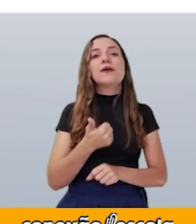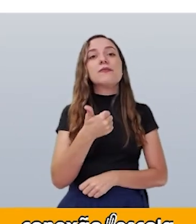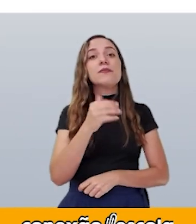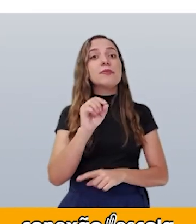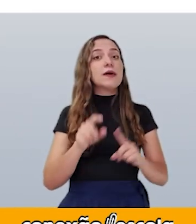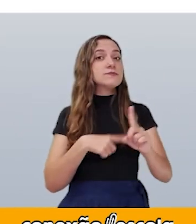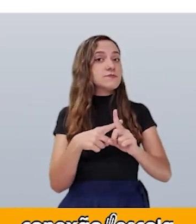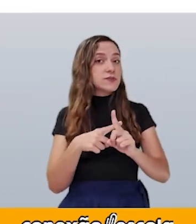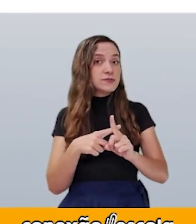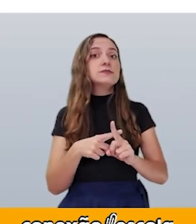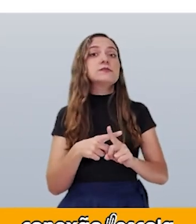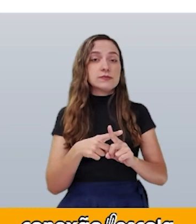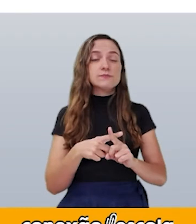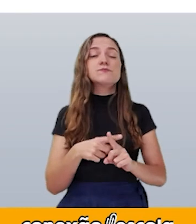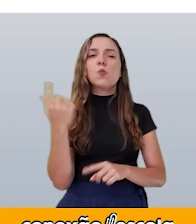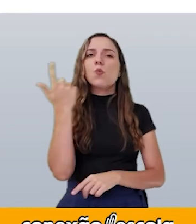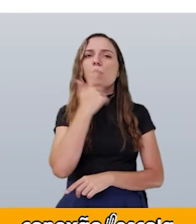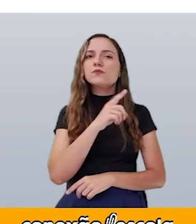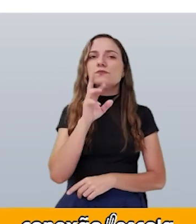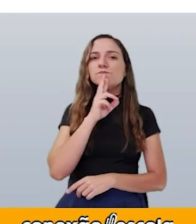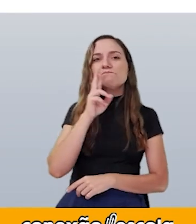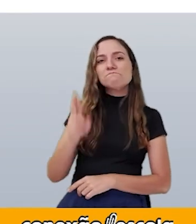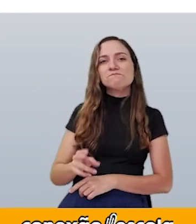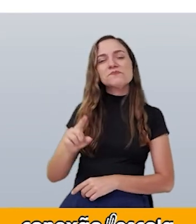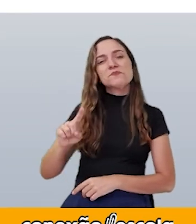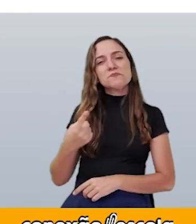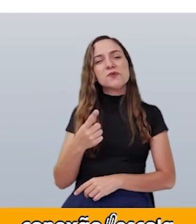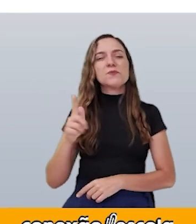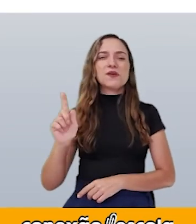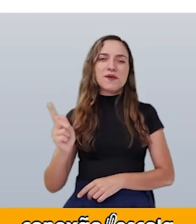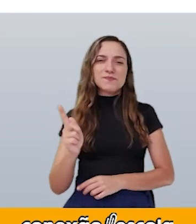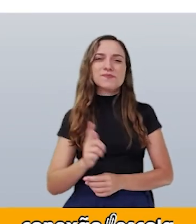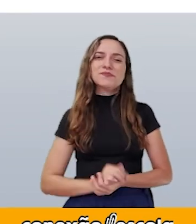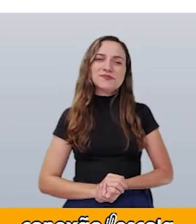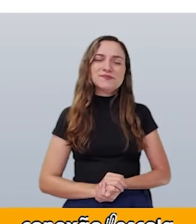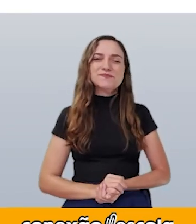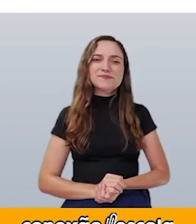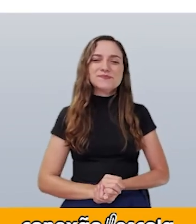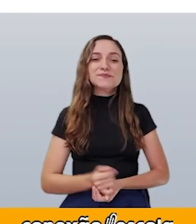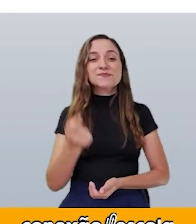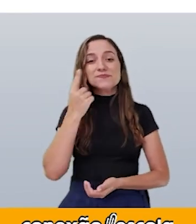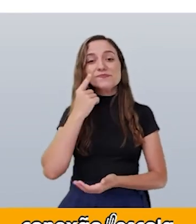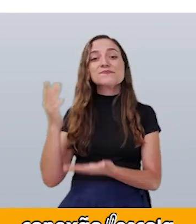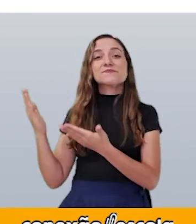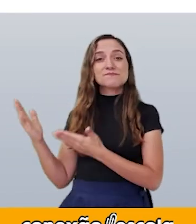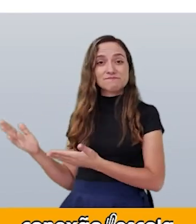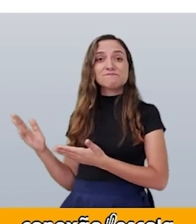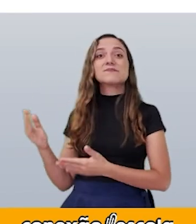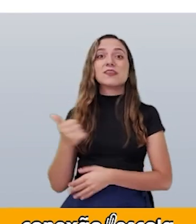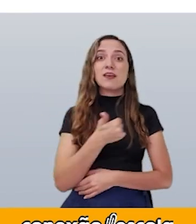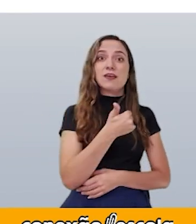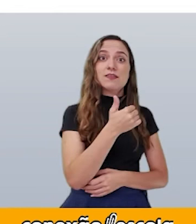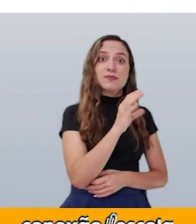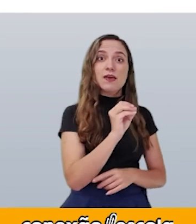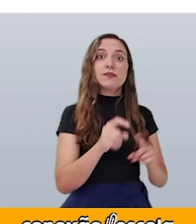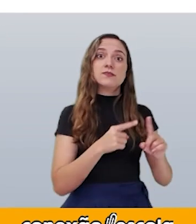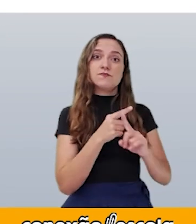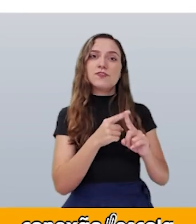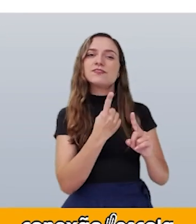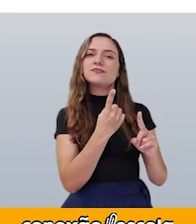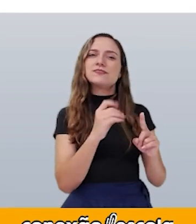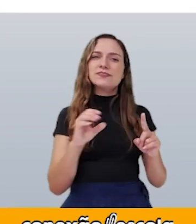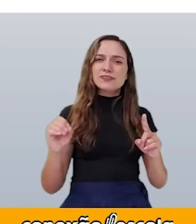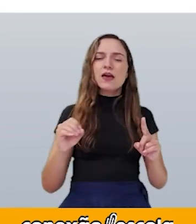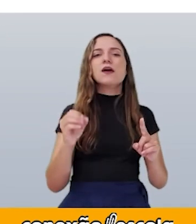10 vezes, que eu terei o total de 1.000 gramas. Aqui eu tenho 10 vezes 100, que